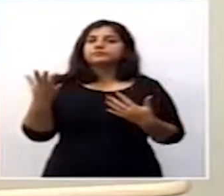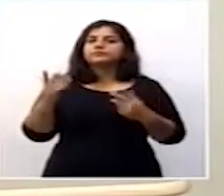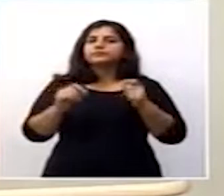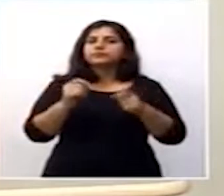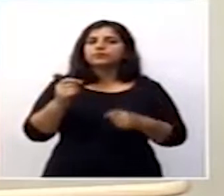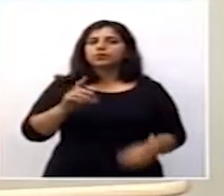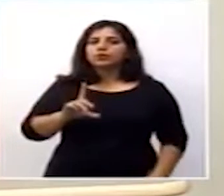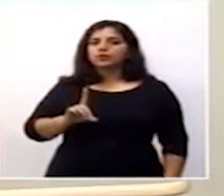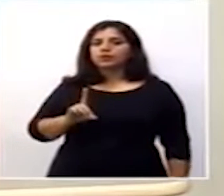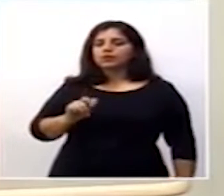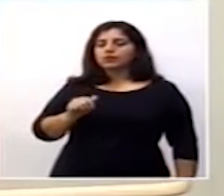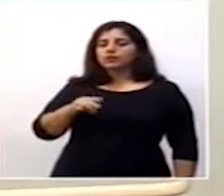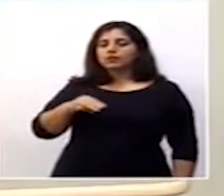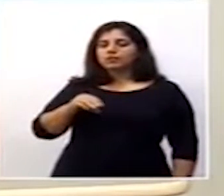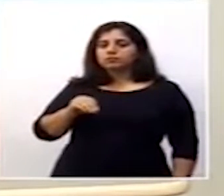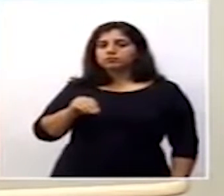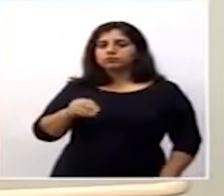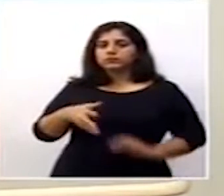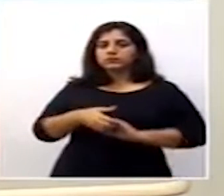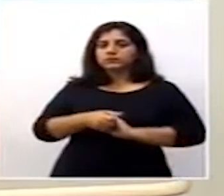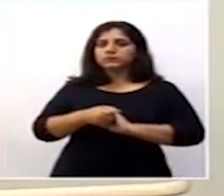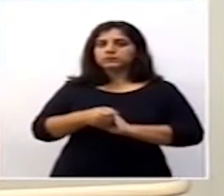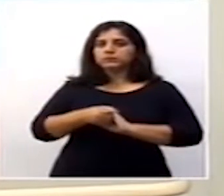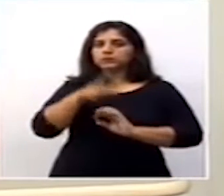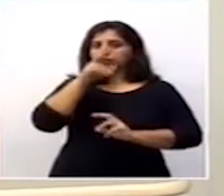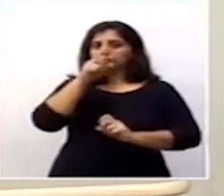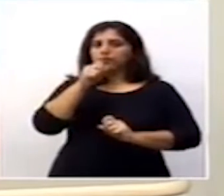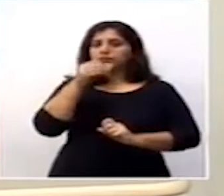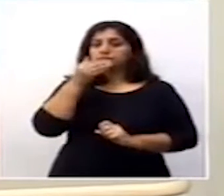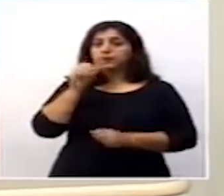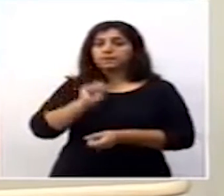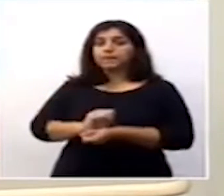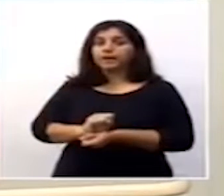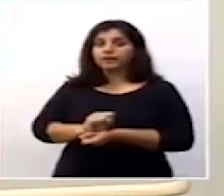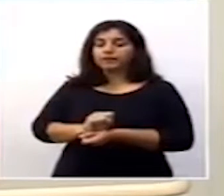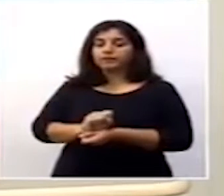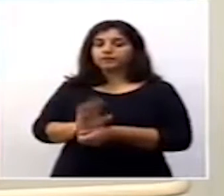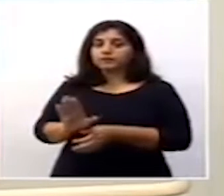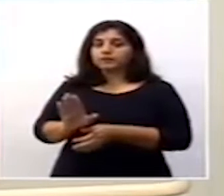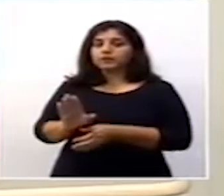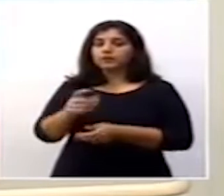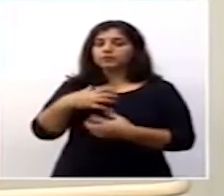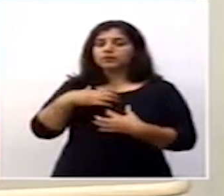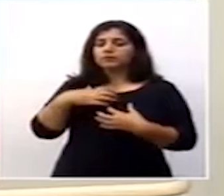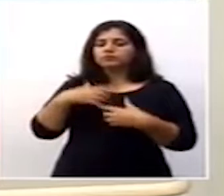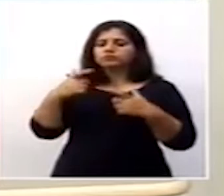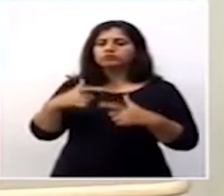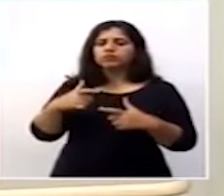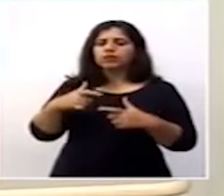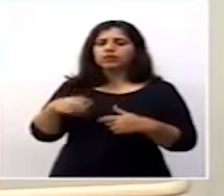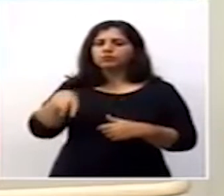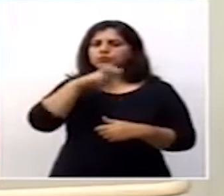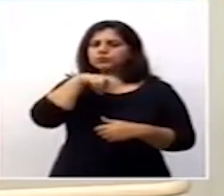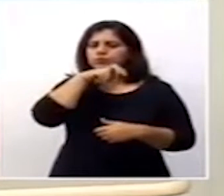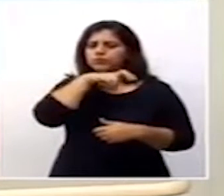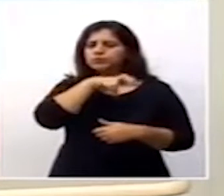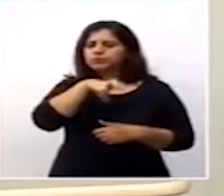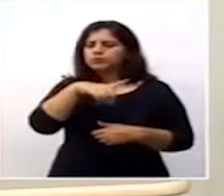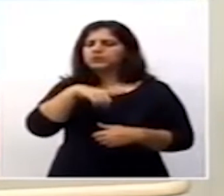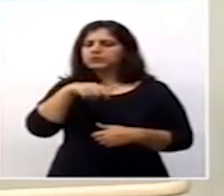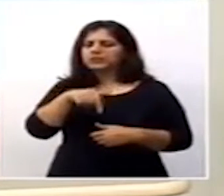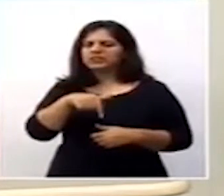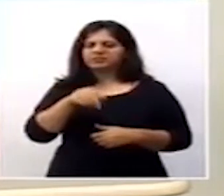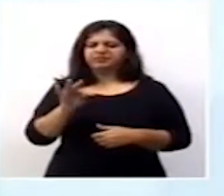o Dalma parou, apertou a mão de Tonho e pediu para ele parar. Porque ali tinha uma cobra.